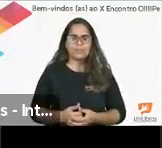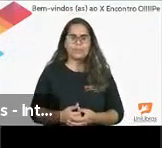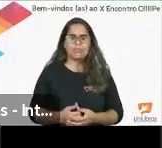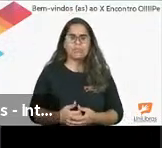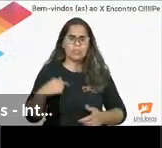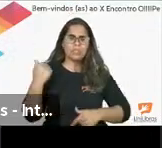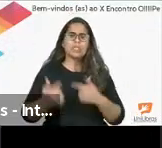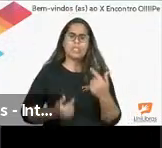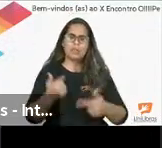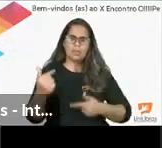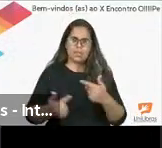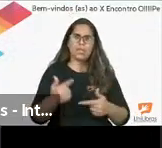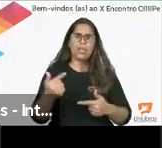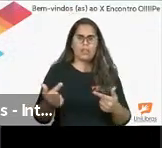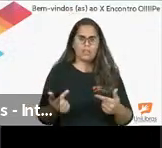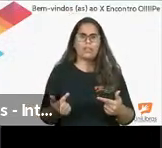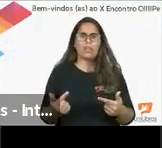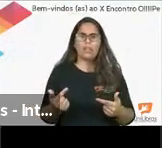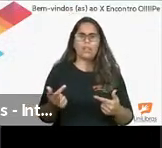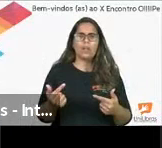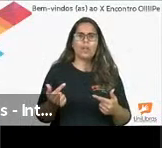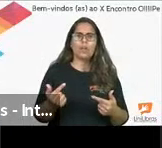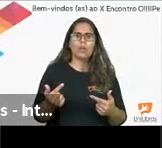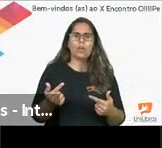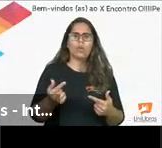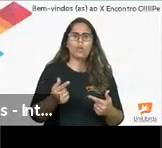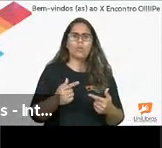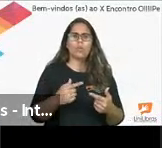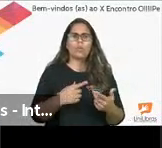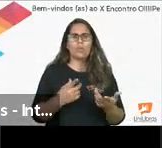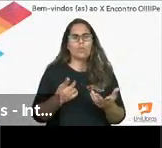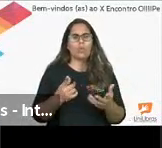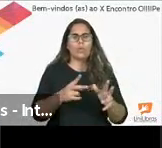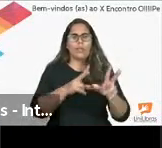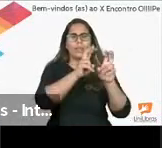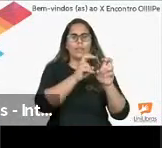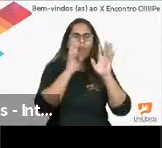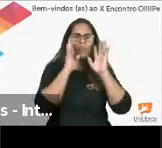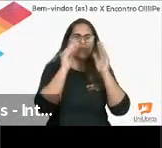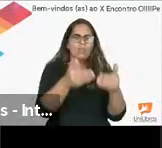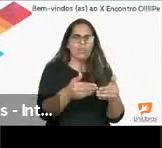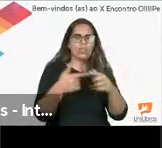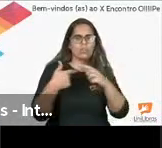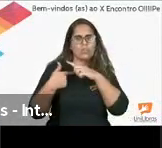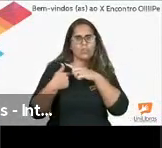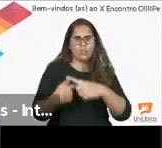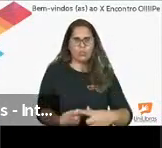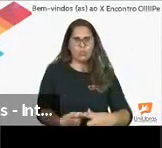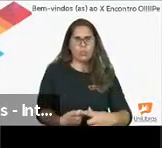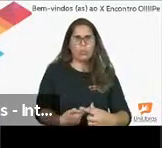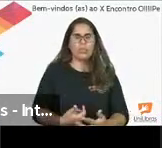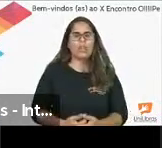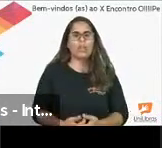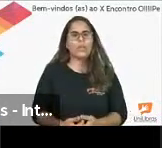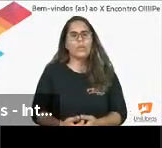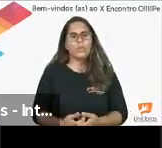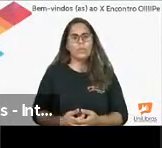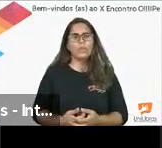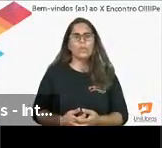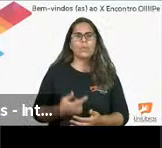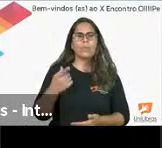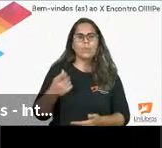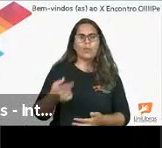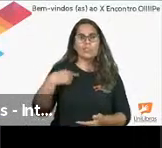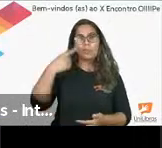trabalhava dentro da visão imunológica tradicional, né? Isso é o que a gente